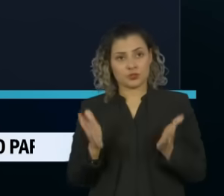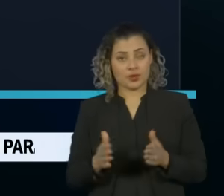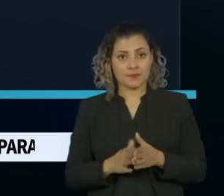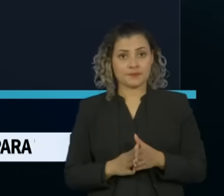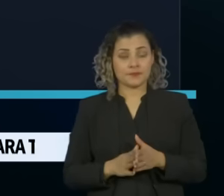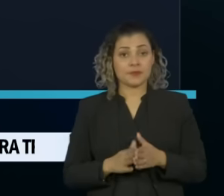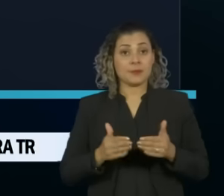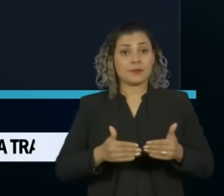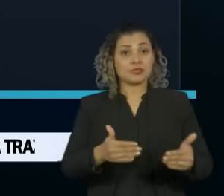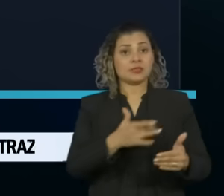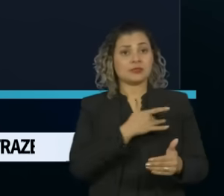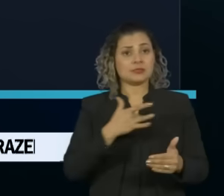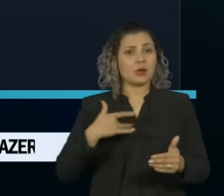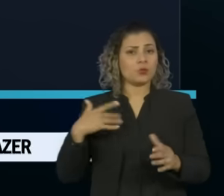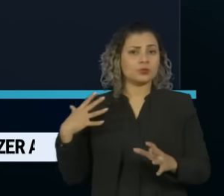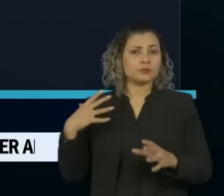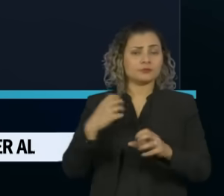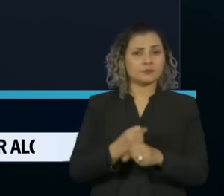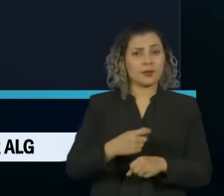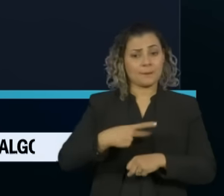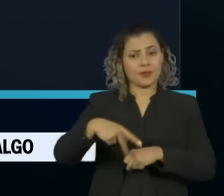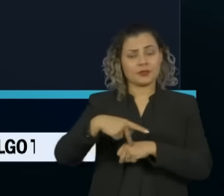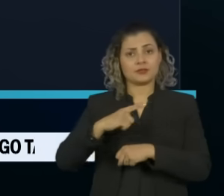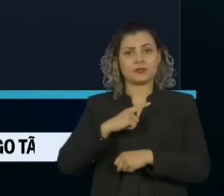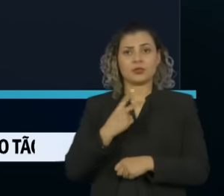Já segundo o Ministério da Saúde, o país tem